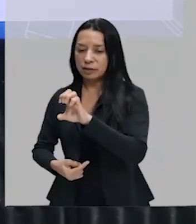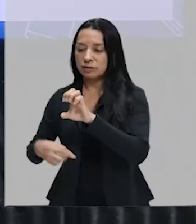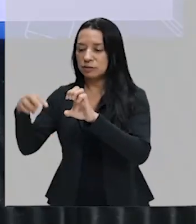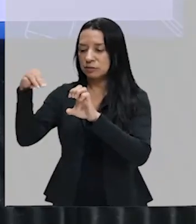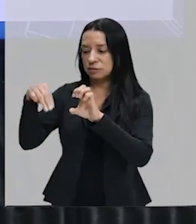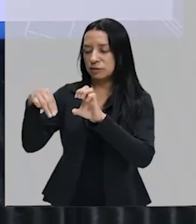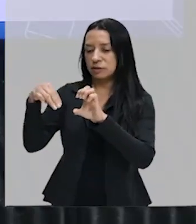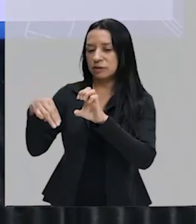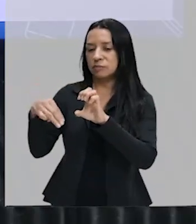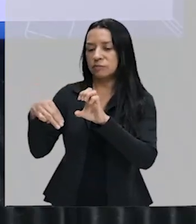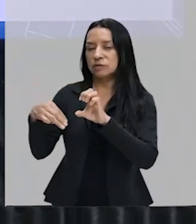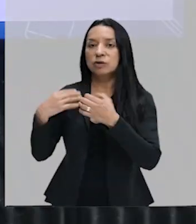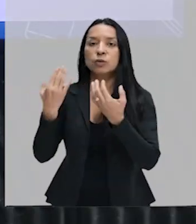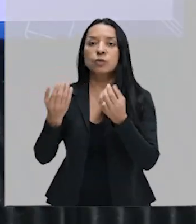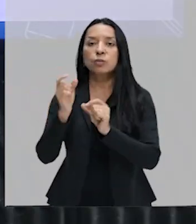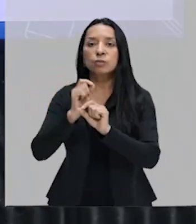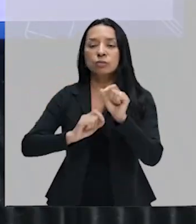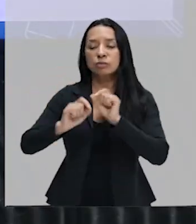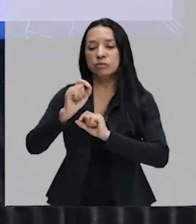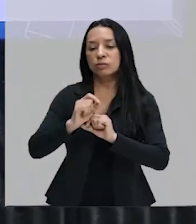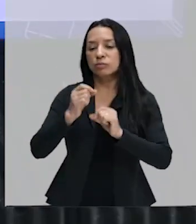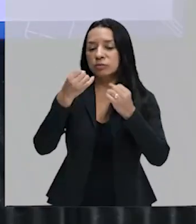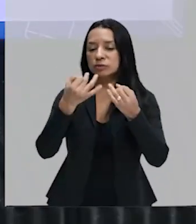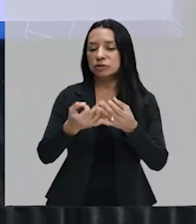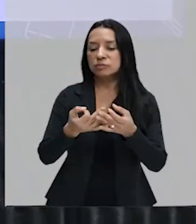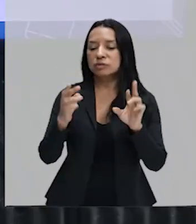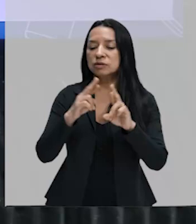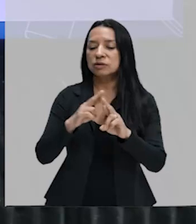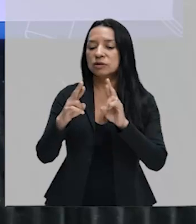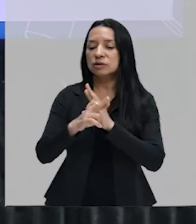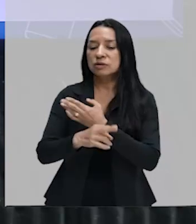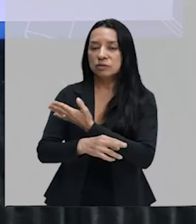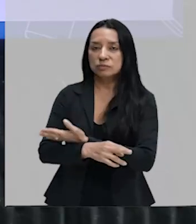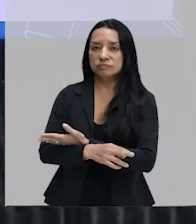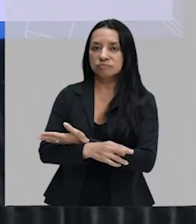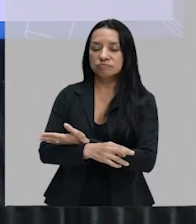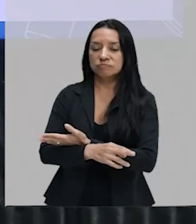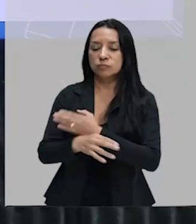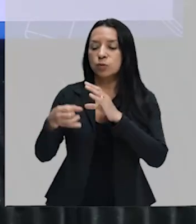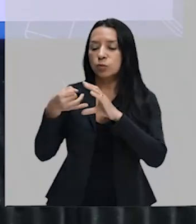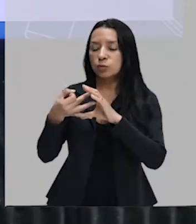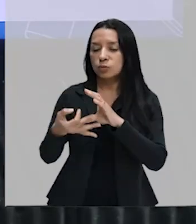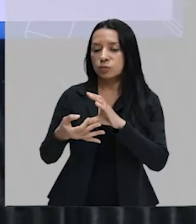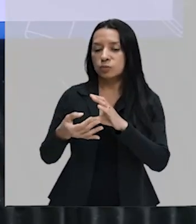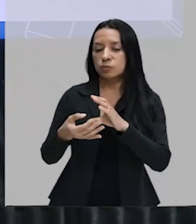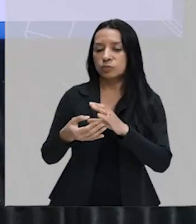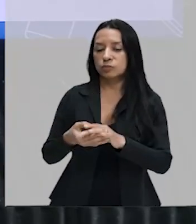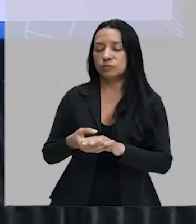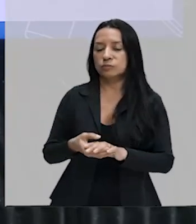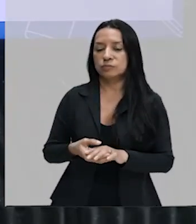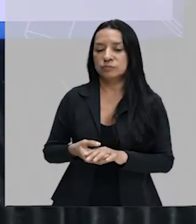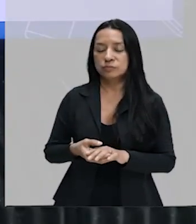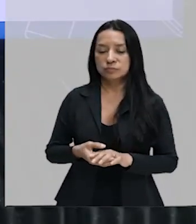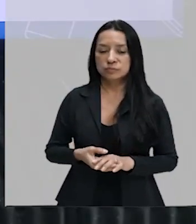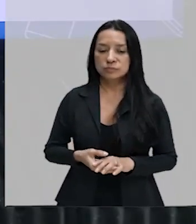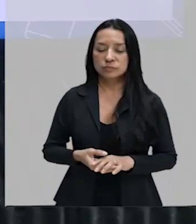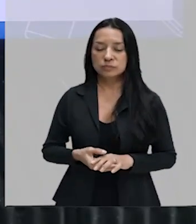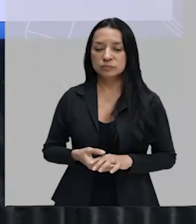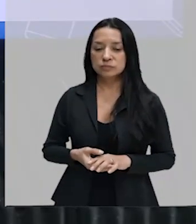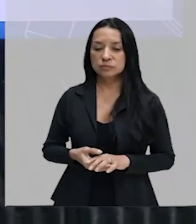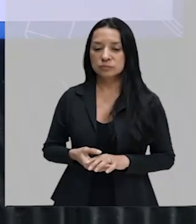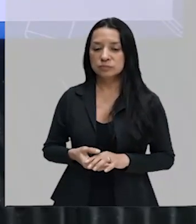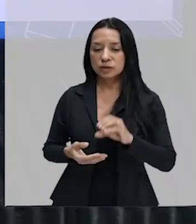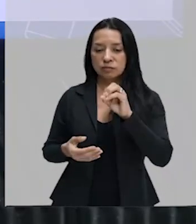e agora? O que eu posso dizer em relação a esse conjunto vazio? Se eu for olhar ali, não